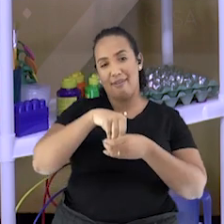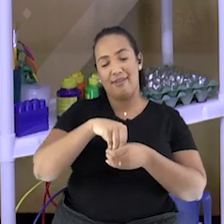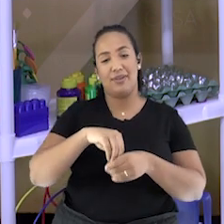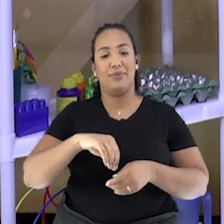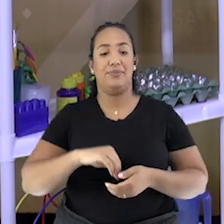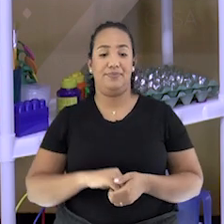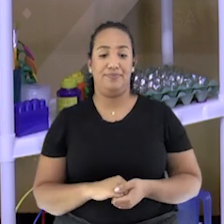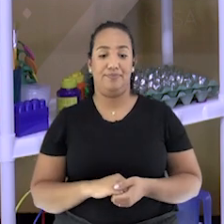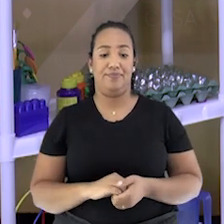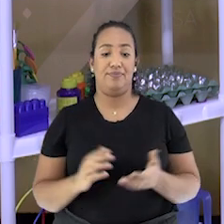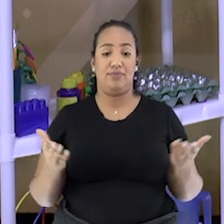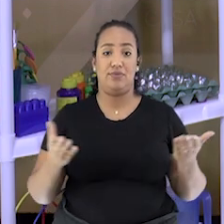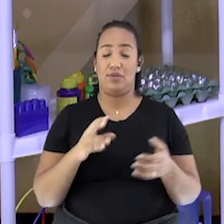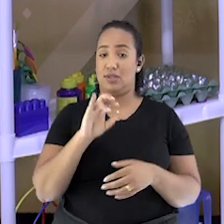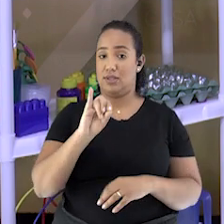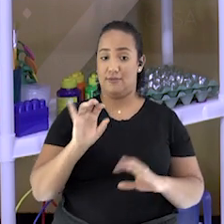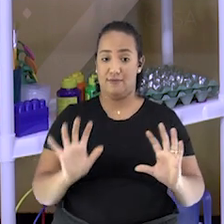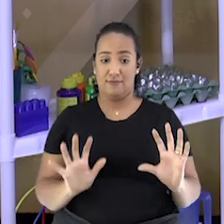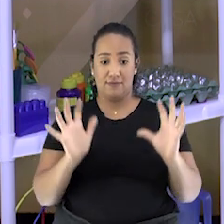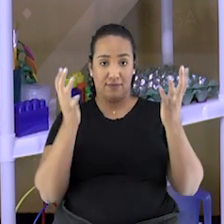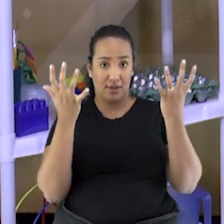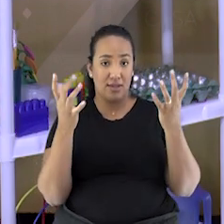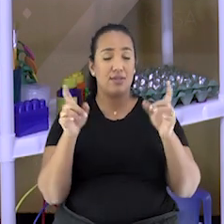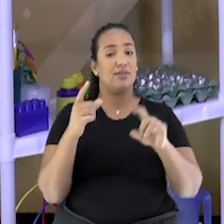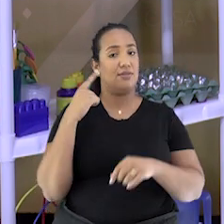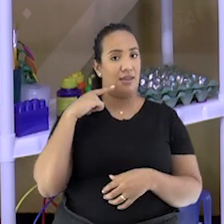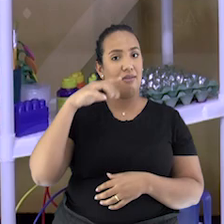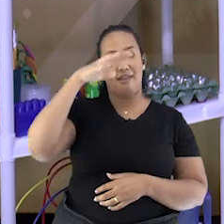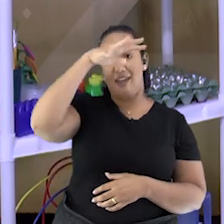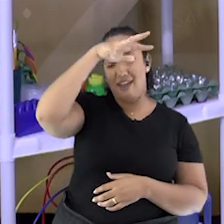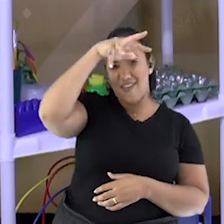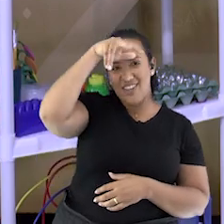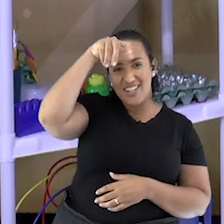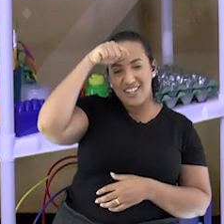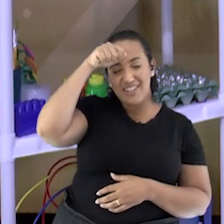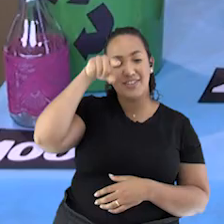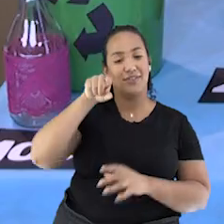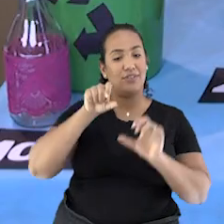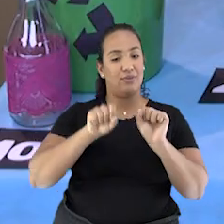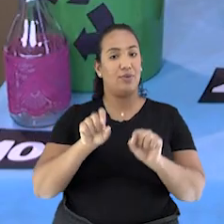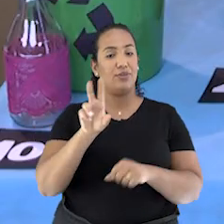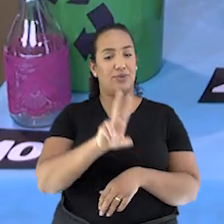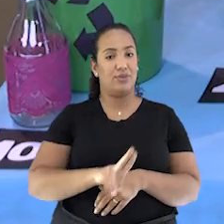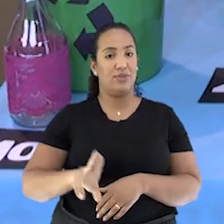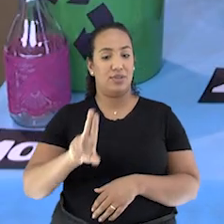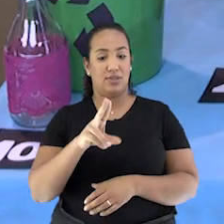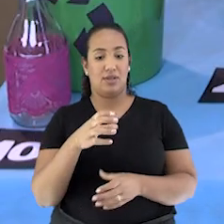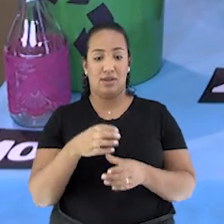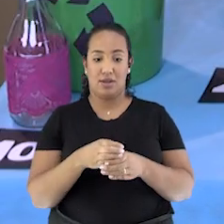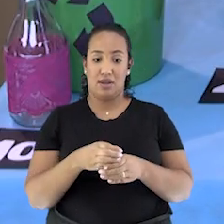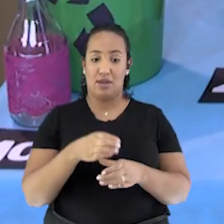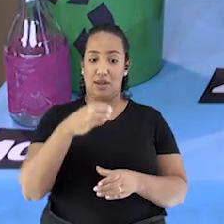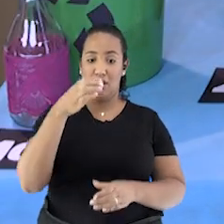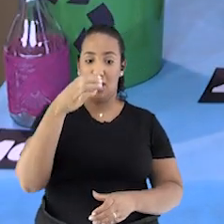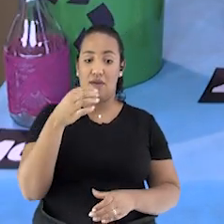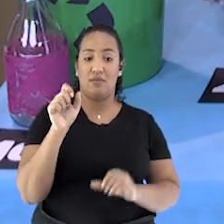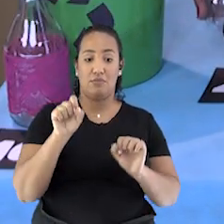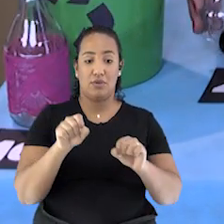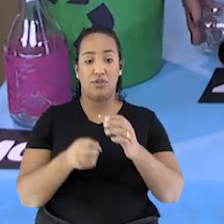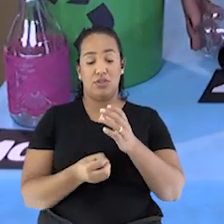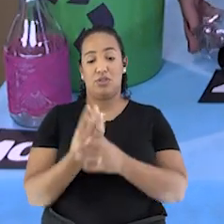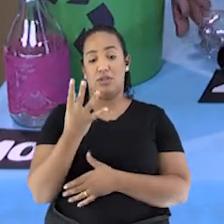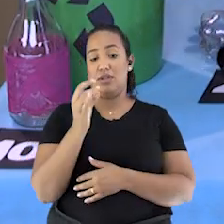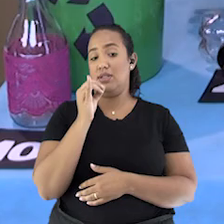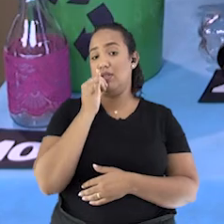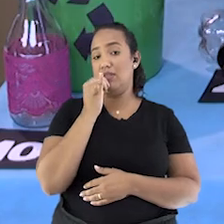bastante refrigerante. Então, você pode reutilizar a garrafa para fazer algo. Como, por exemplo, um